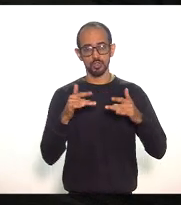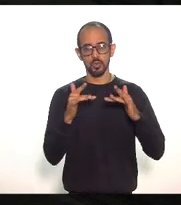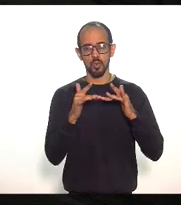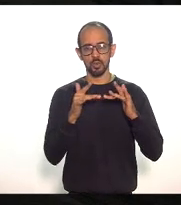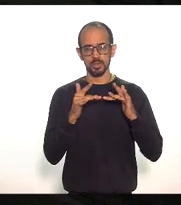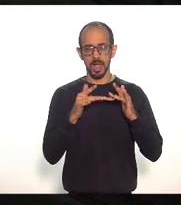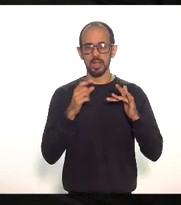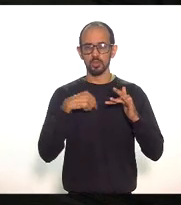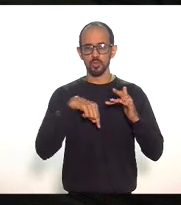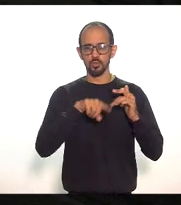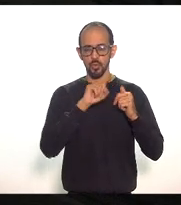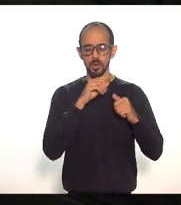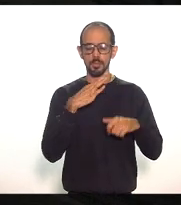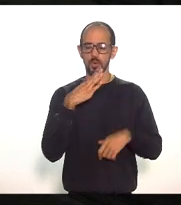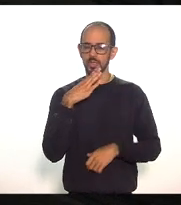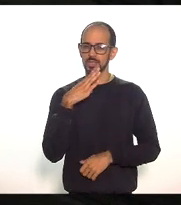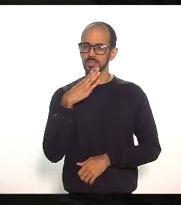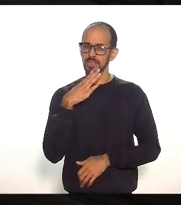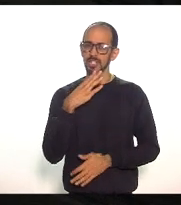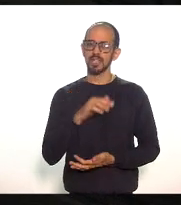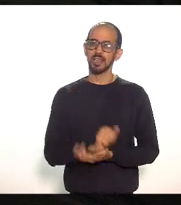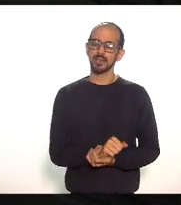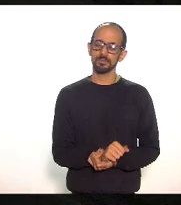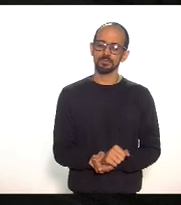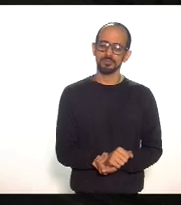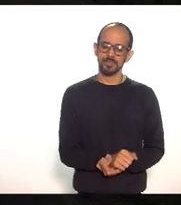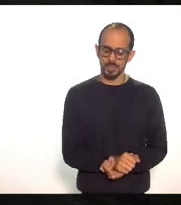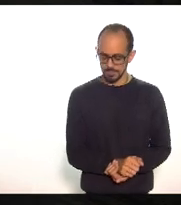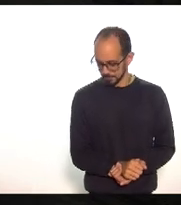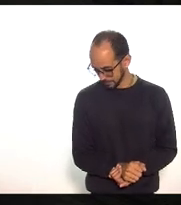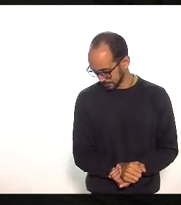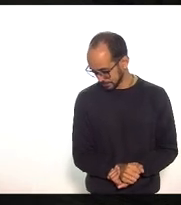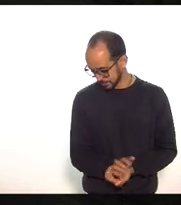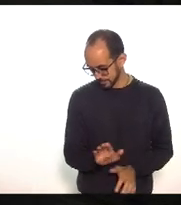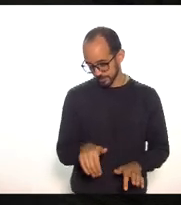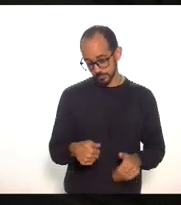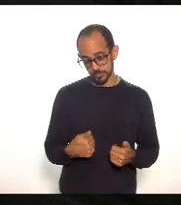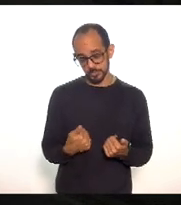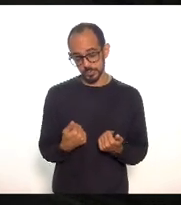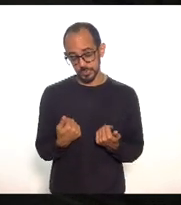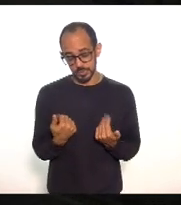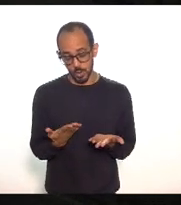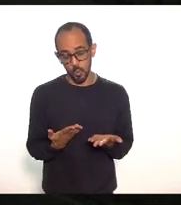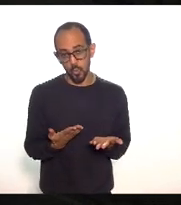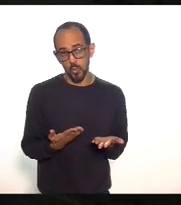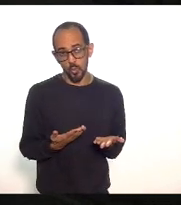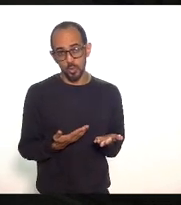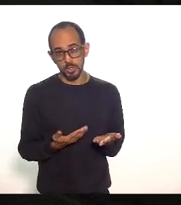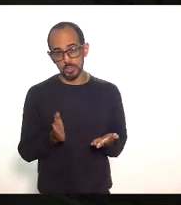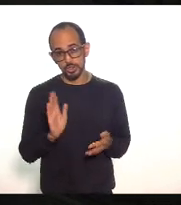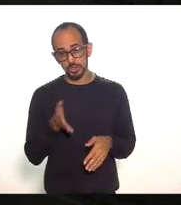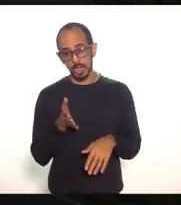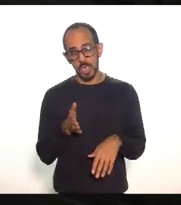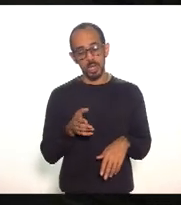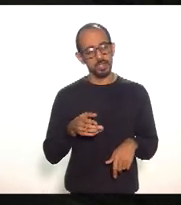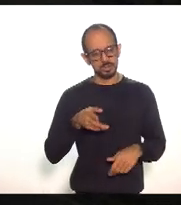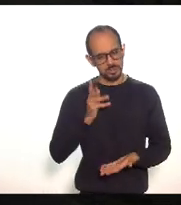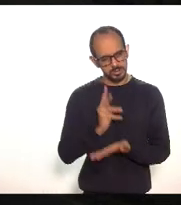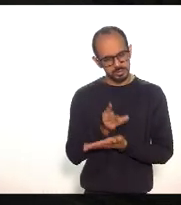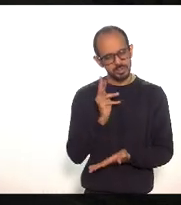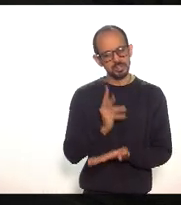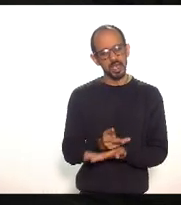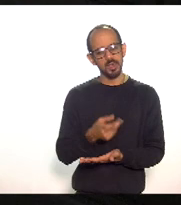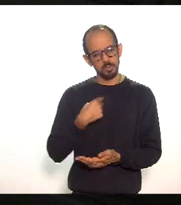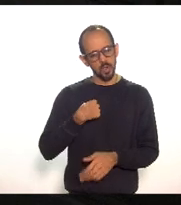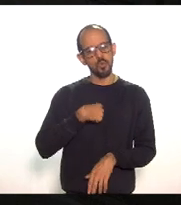estive lá conhecendo a festa, Rachid, dizer que de lá para cá tenho prestigiado anualmente a festa,